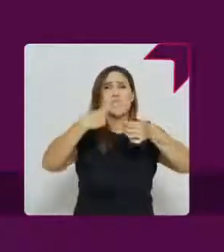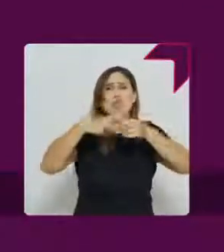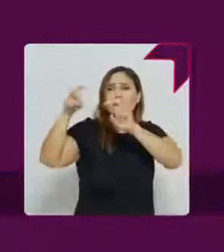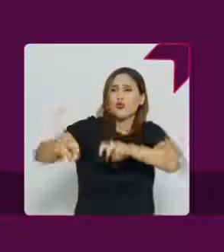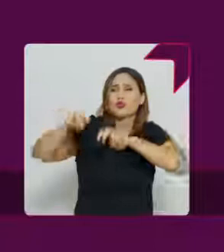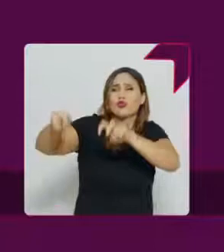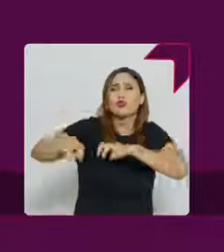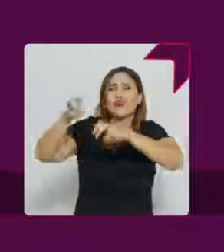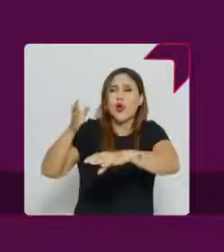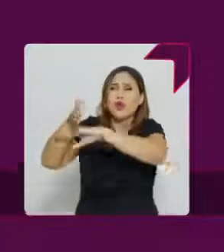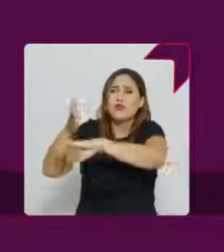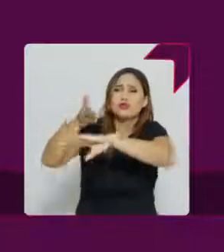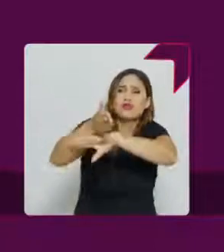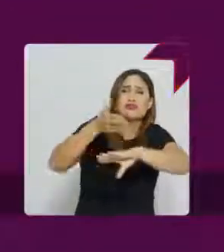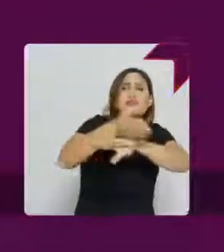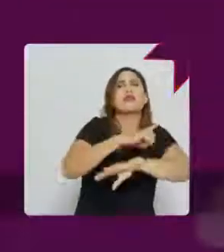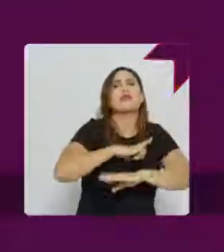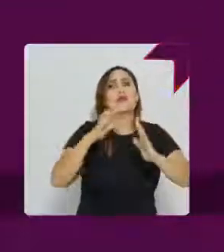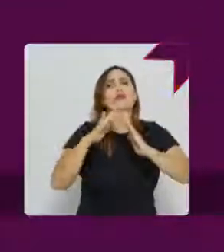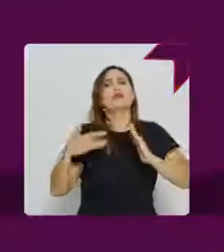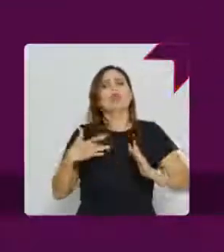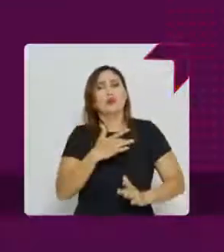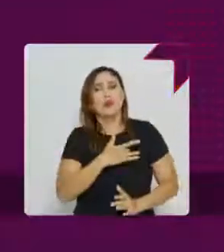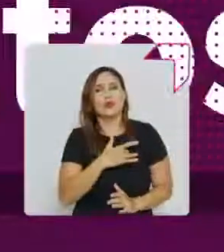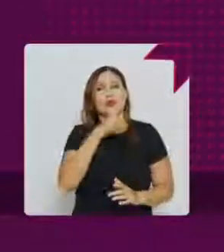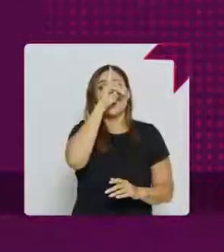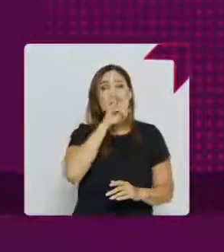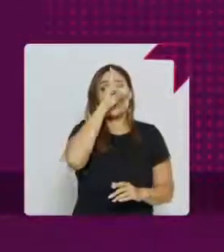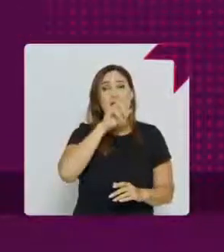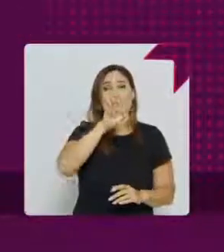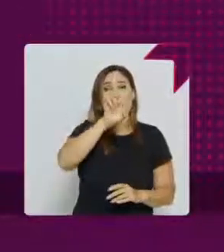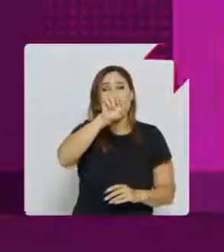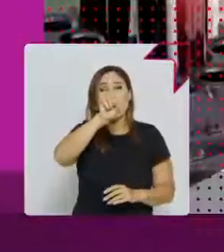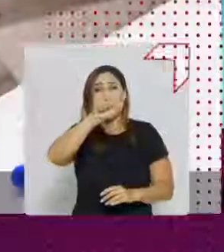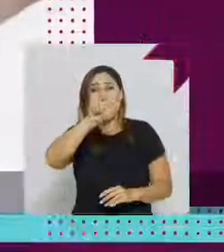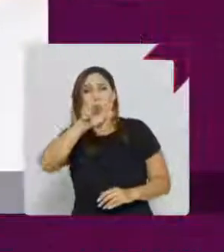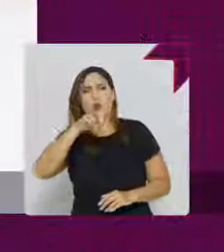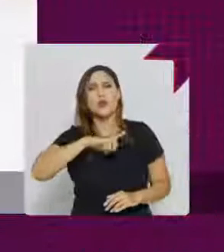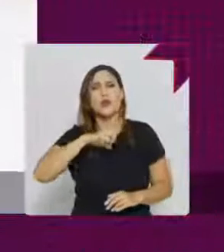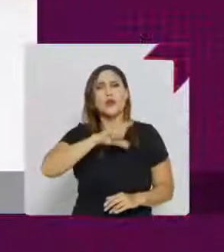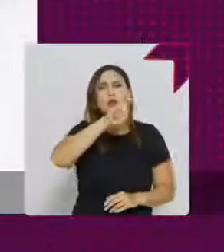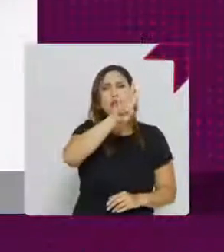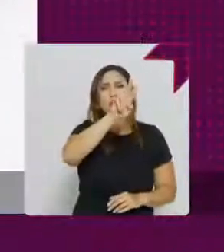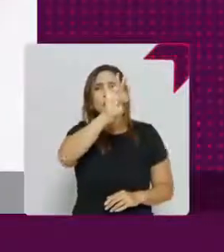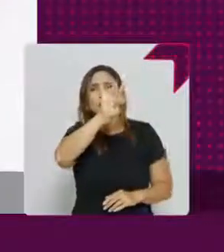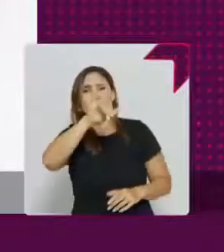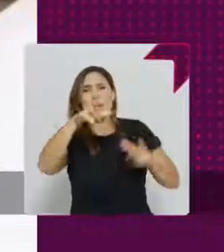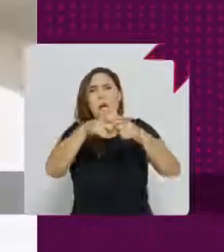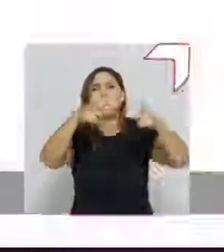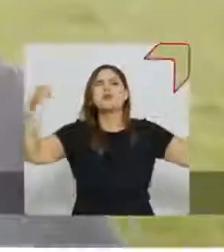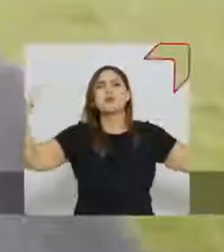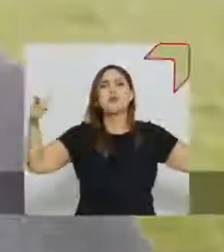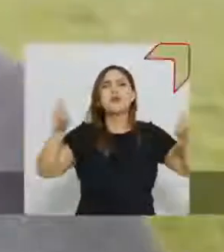São Joaquim, Assentamento Mutum e Estiva. No Hospital Esaú Matos, Zé fez a ampliação da UTI, o banco de leite e o novo